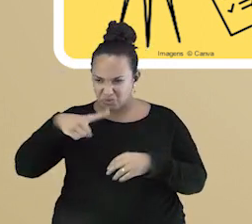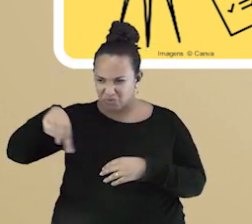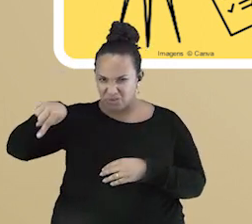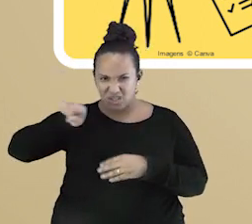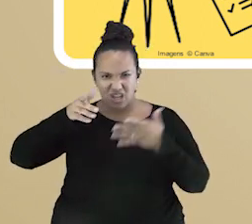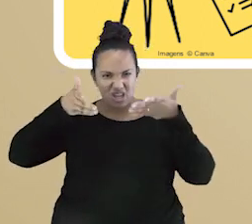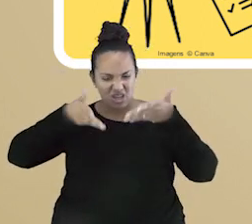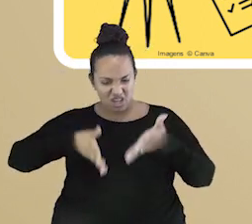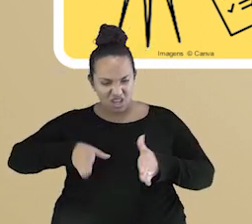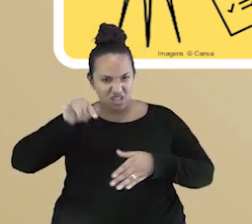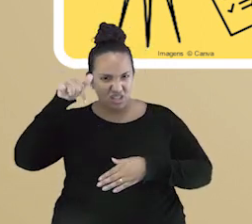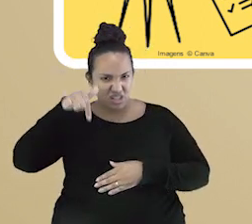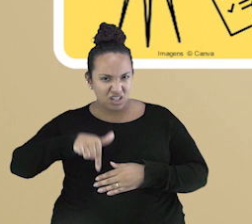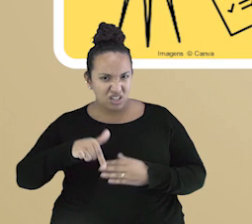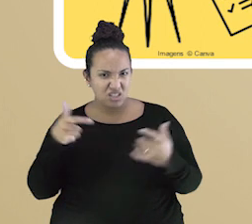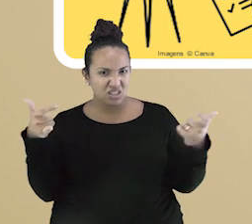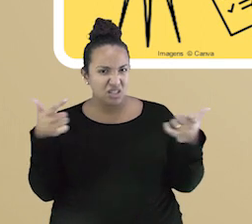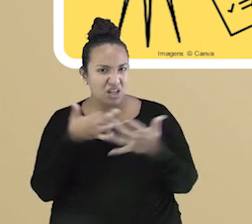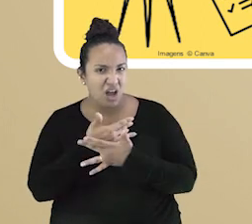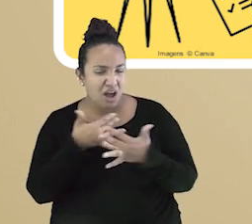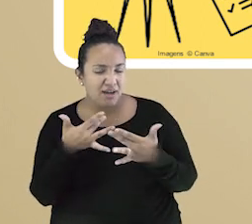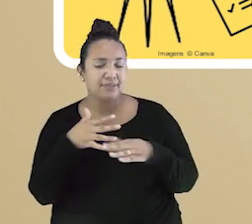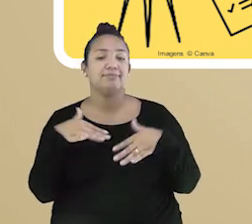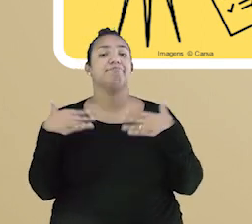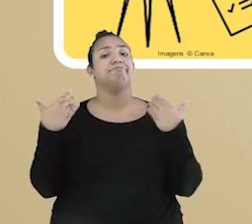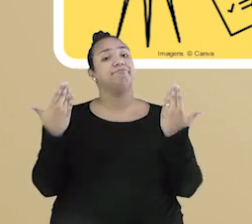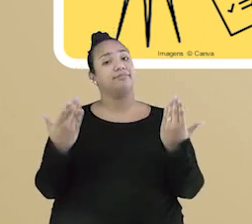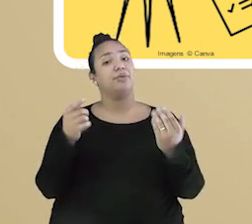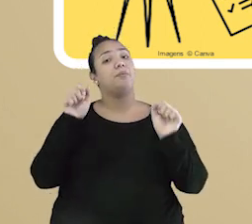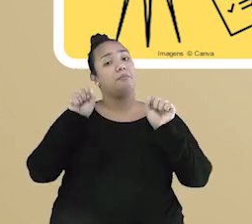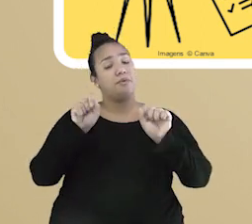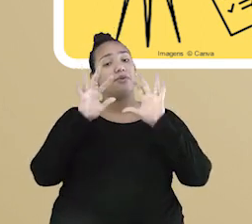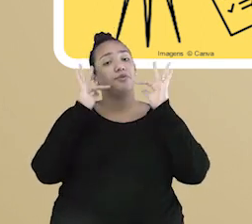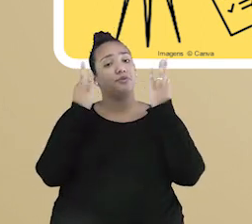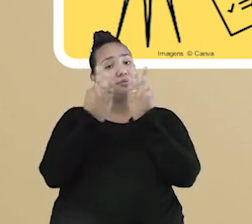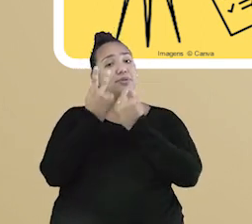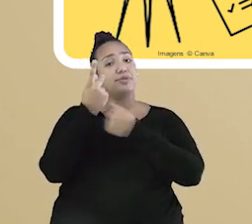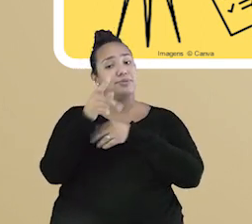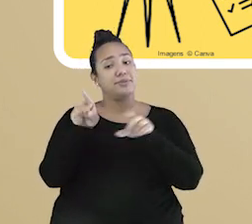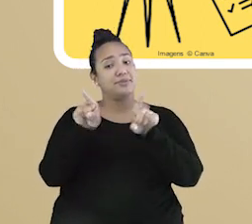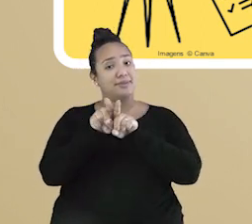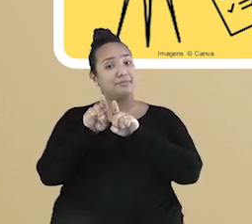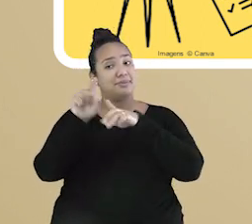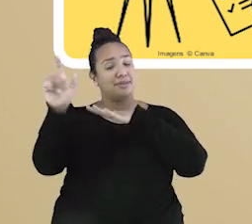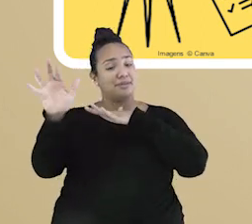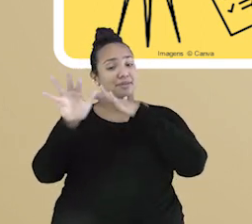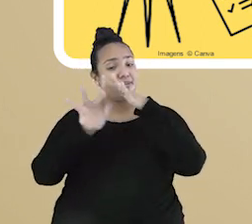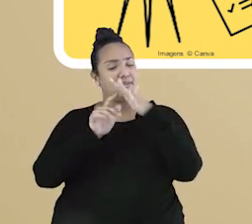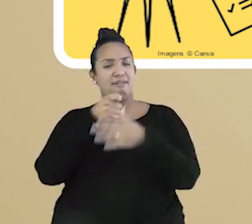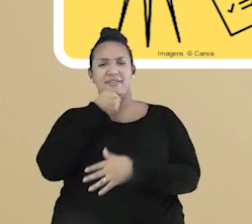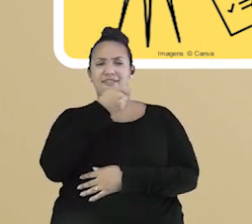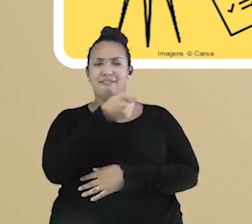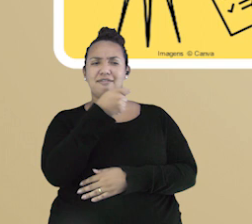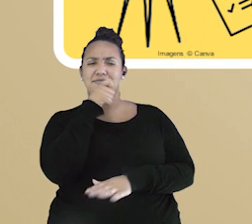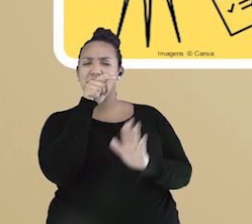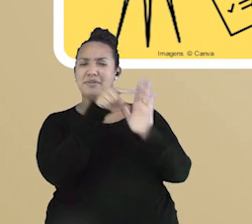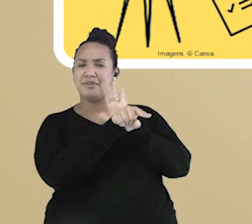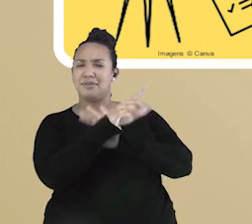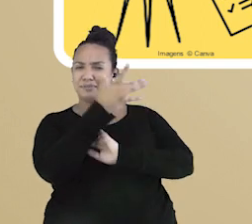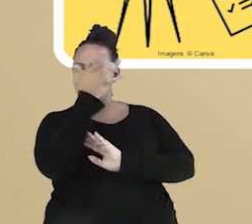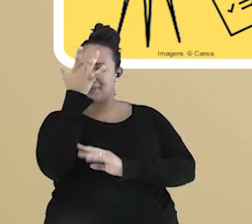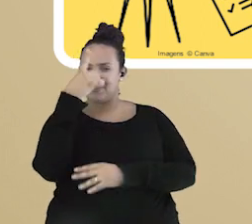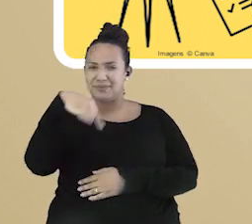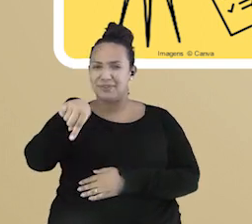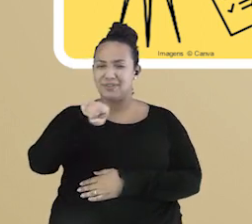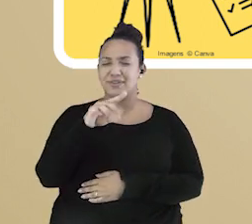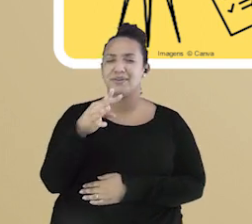onde moram? Pode ser que a sua família seja migrante. Faça uma entrevista com alguém que você conheça e pergunta